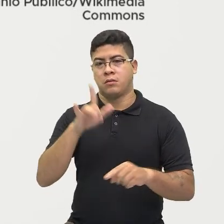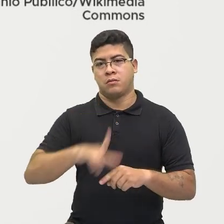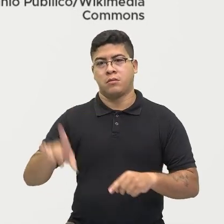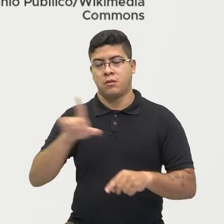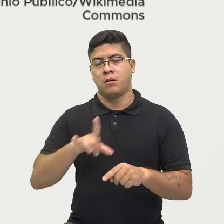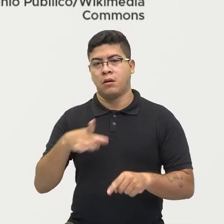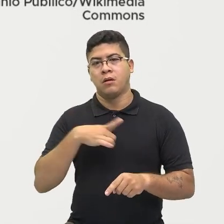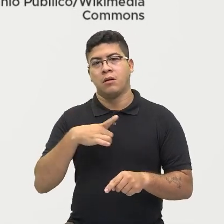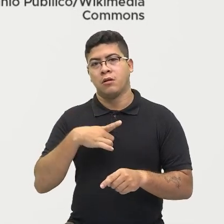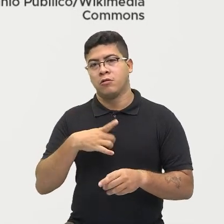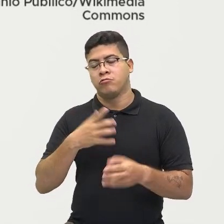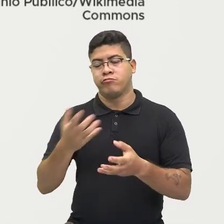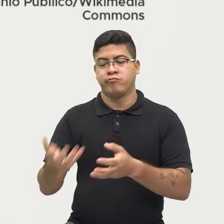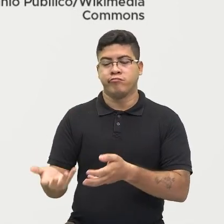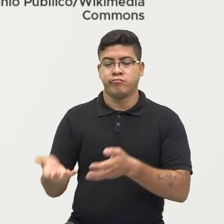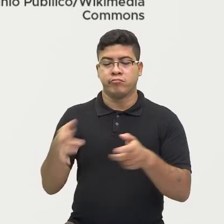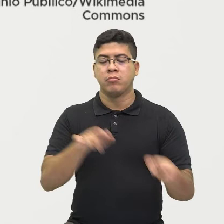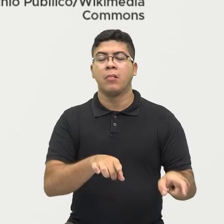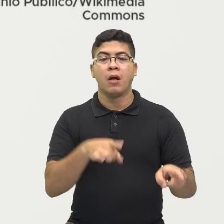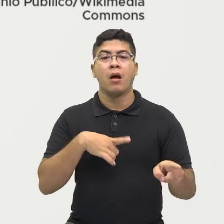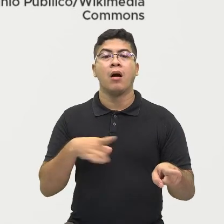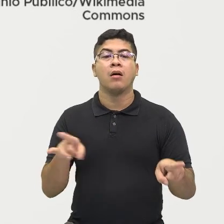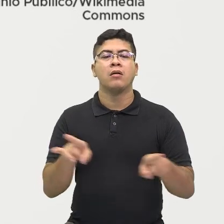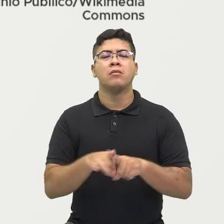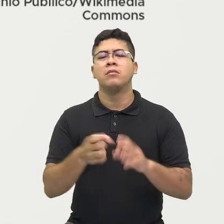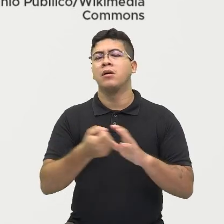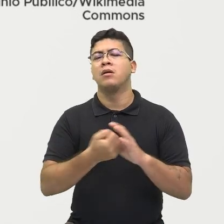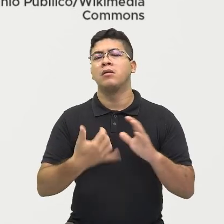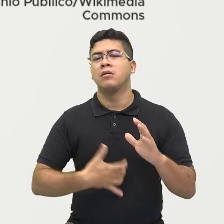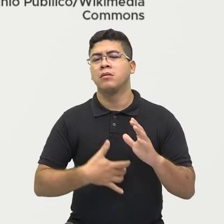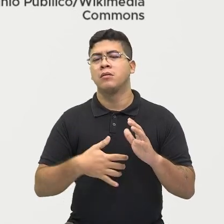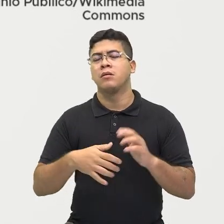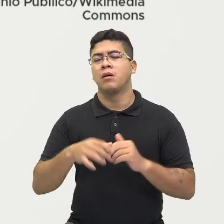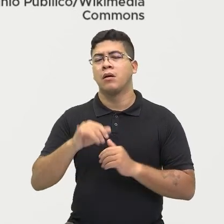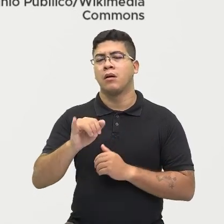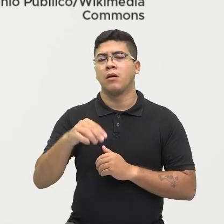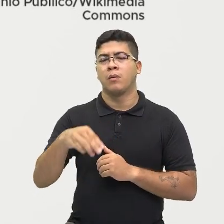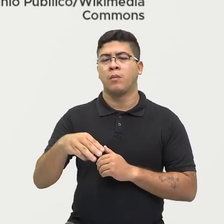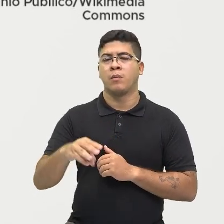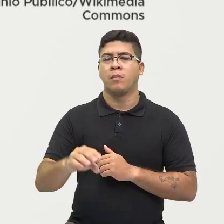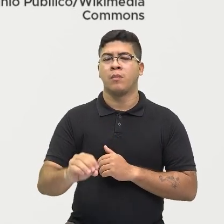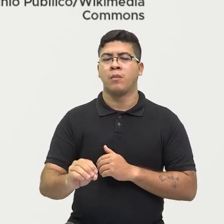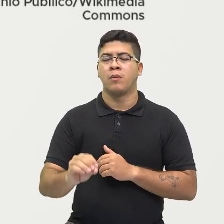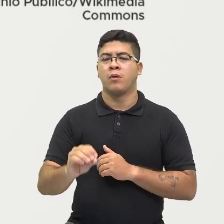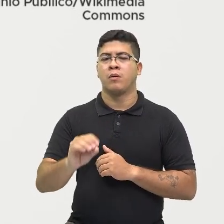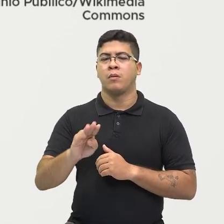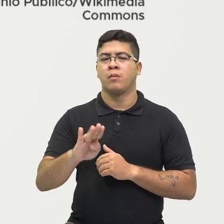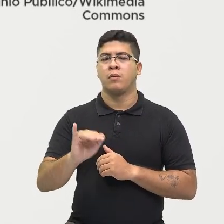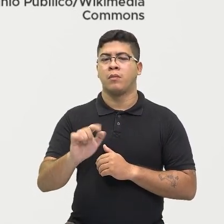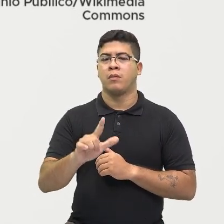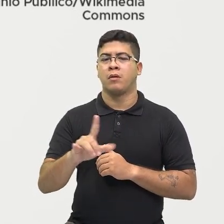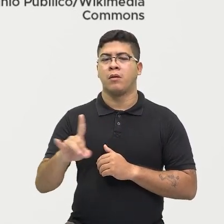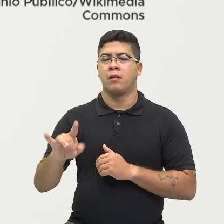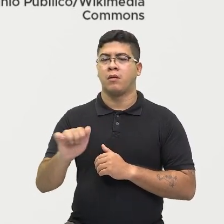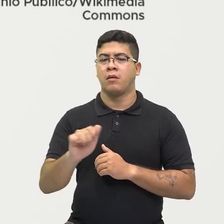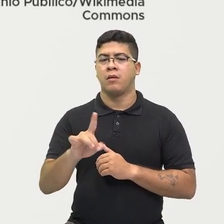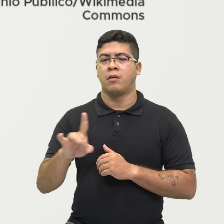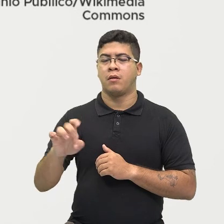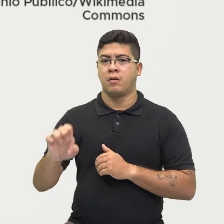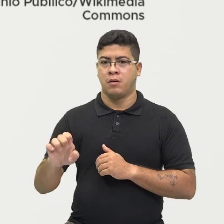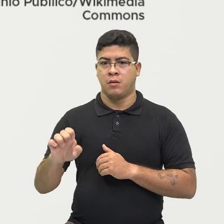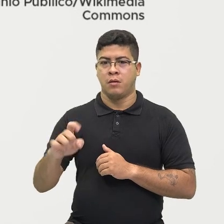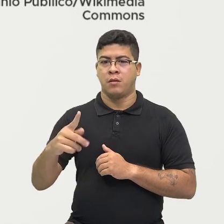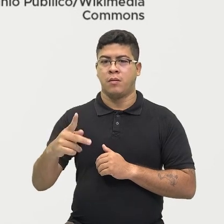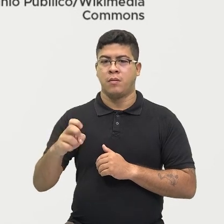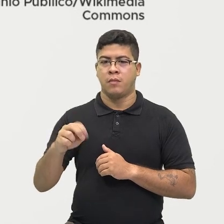vão trazer essa característica aqui. Quando ele fala em imobilidade pensativa, ele pode estar falando